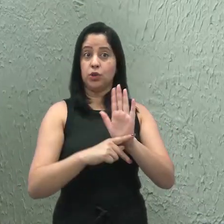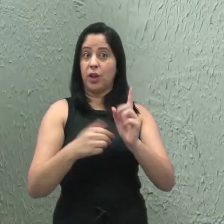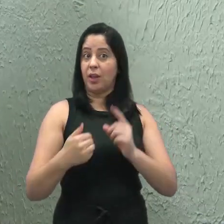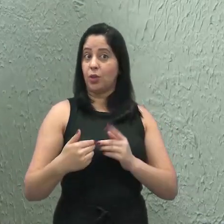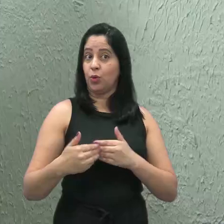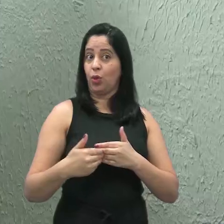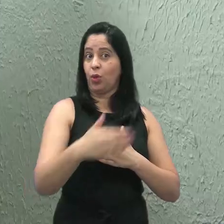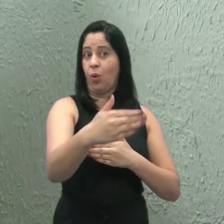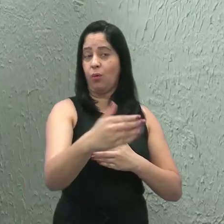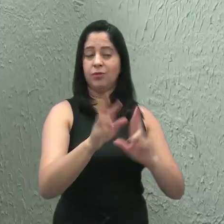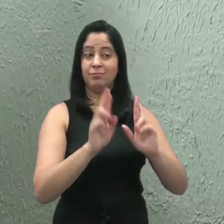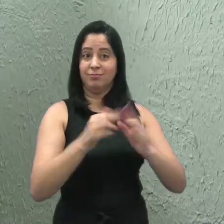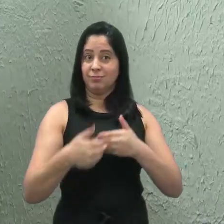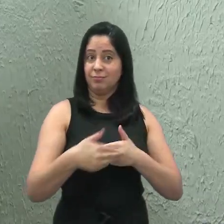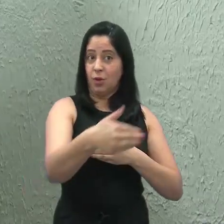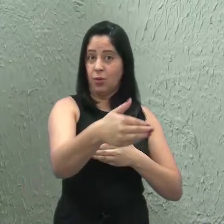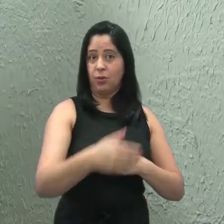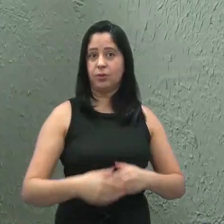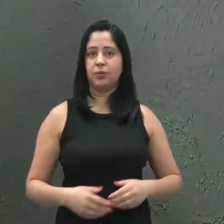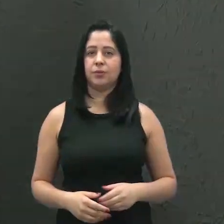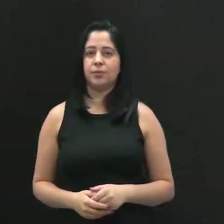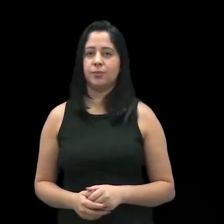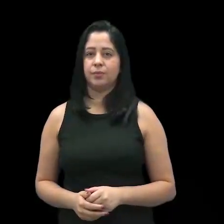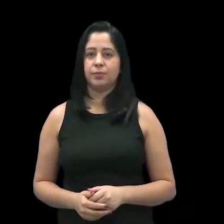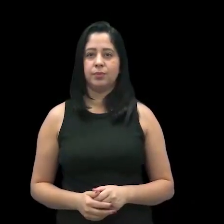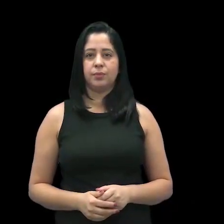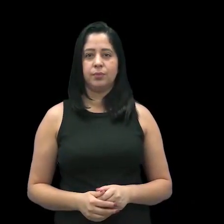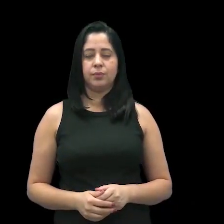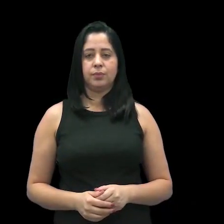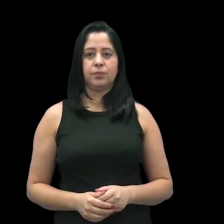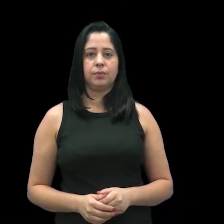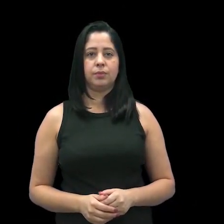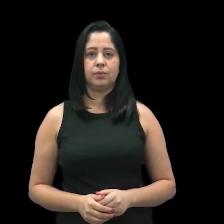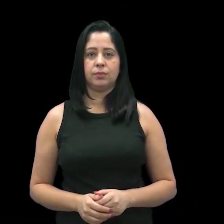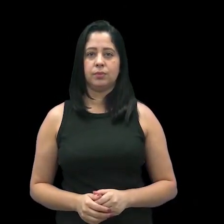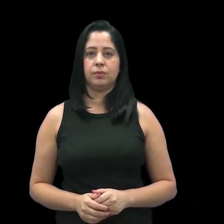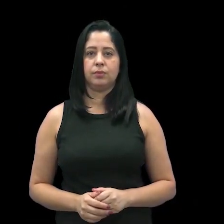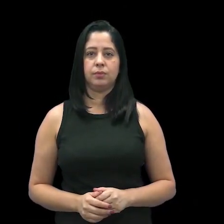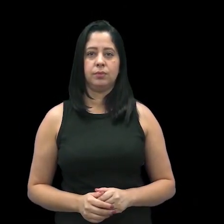projetos para a nova vida de quem ela é agora.